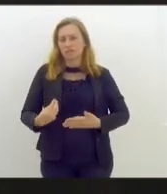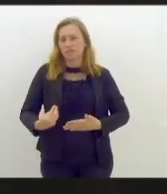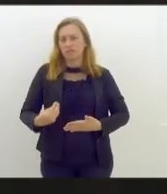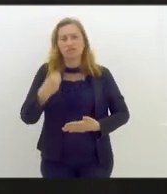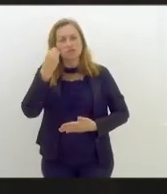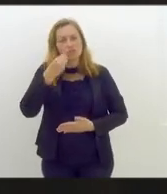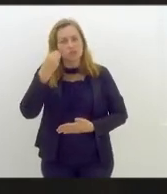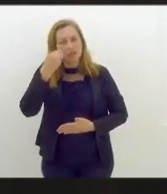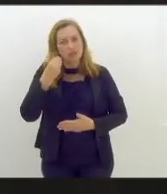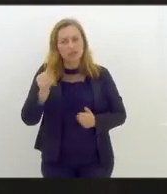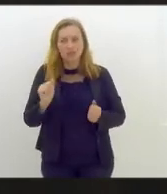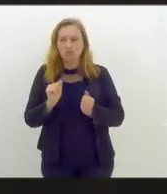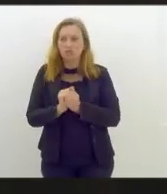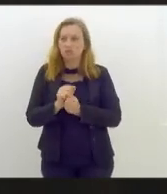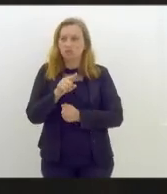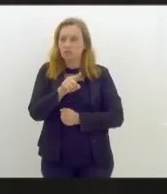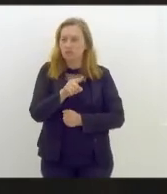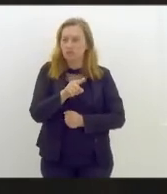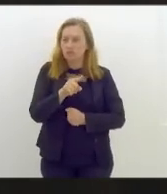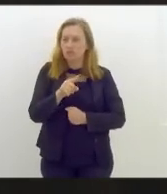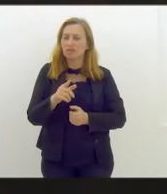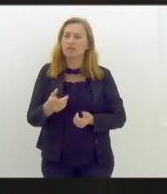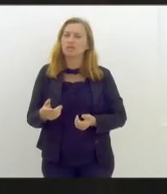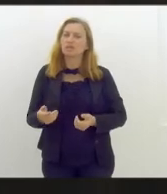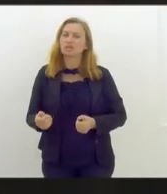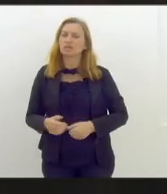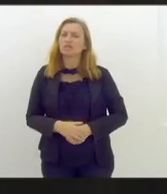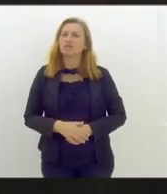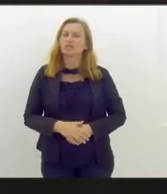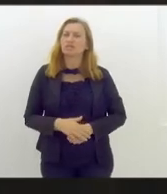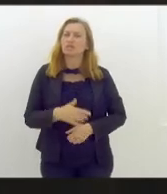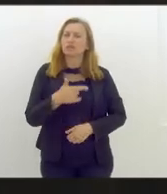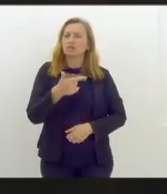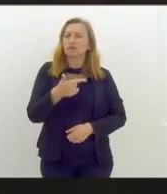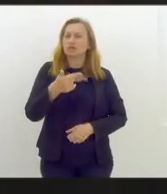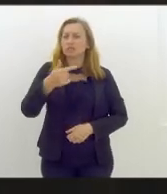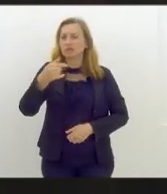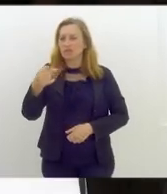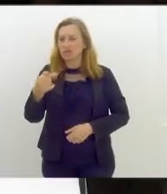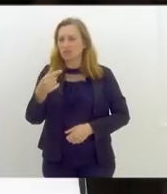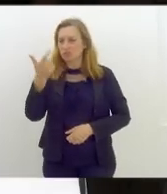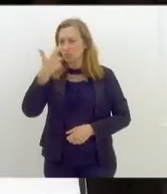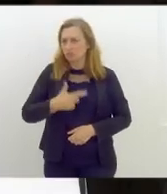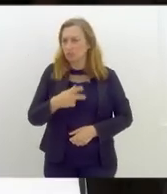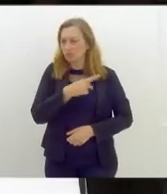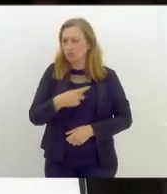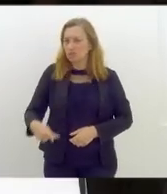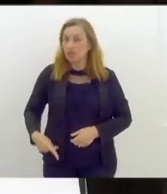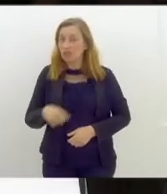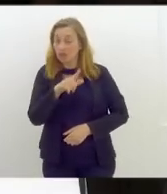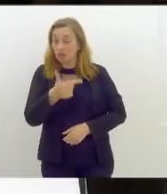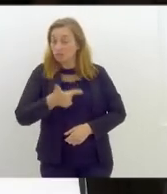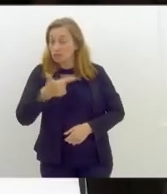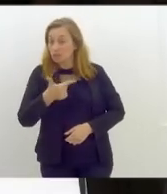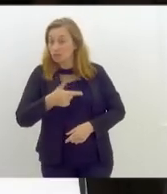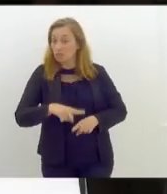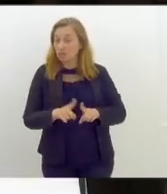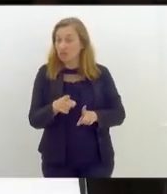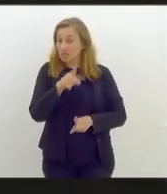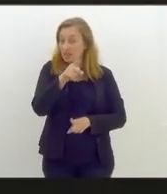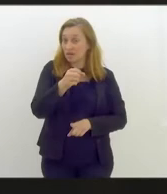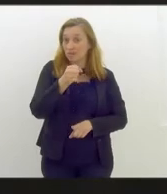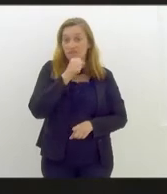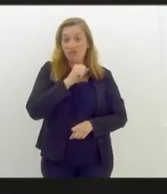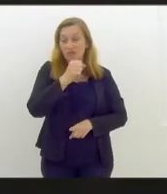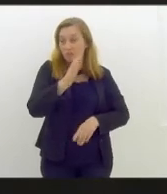contigo esses anos todos, poder estar a seu lado na 17ª Câmara. Eu sou o presidente, ele é o segundo, mas ele é mais velho do que